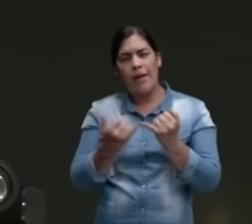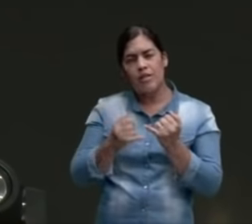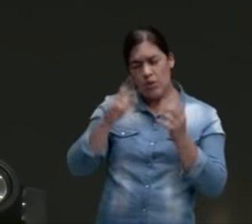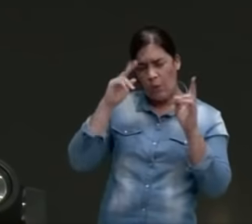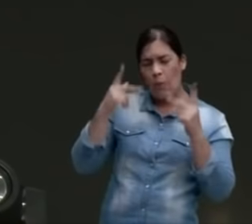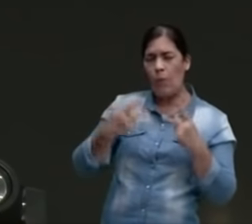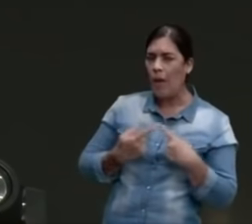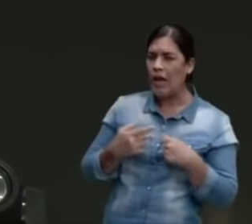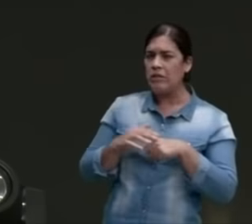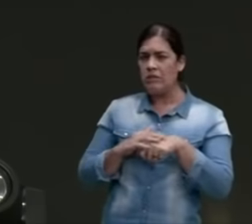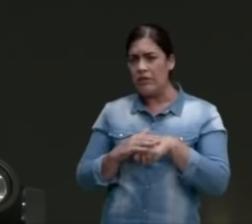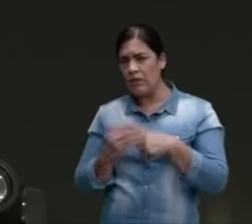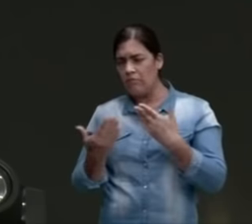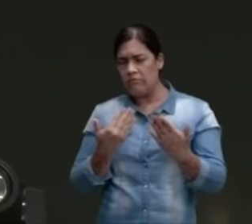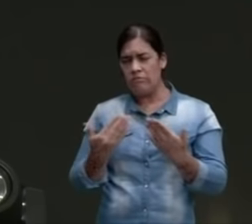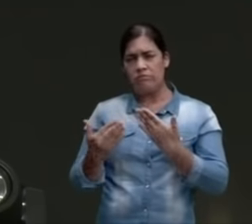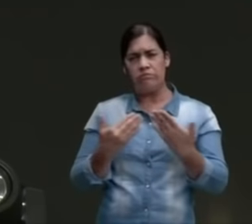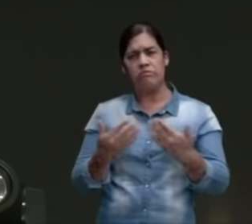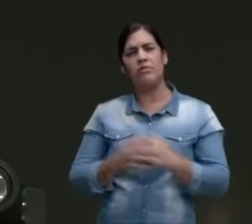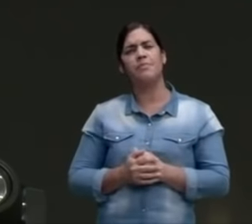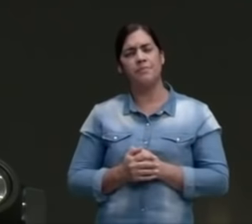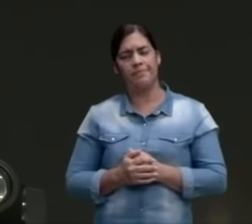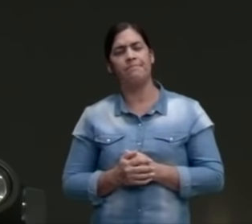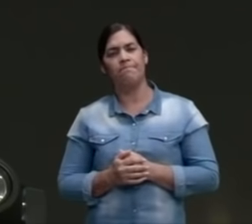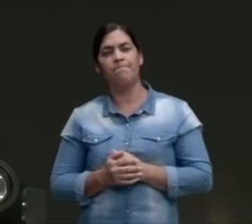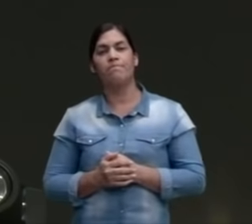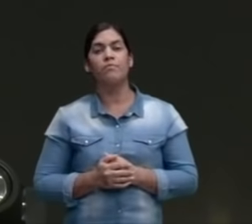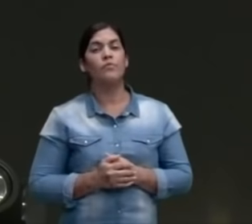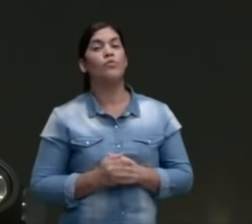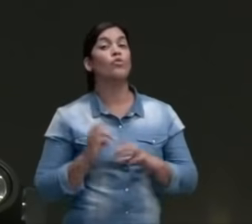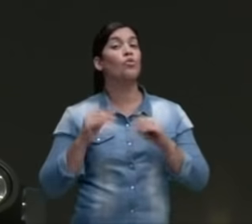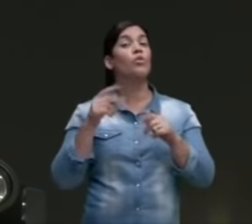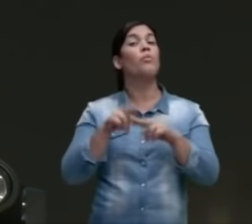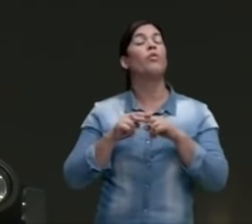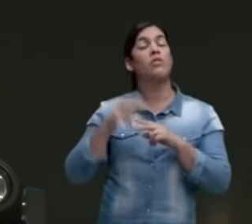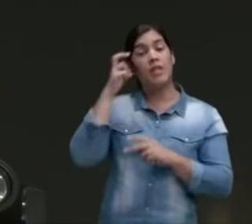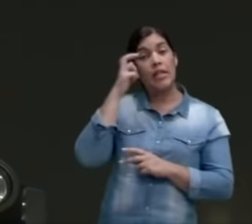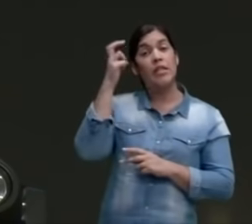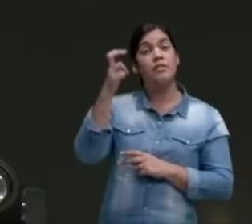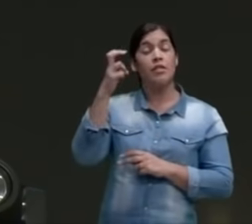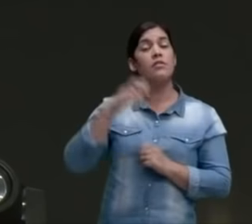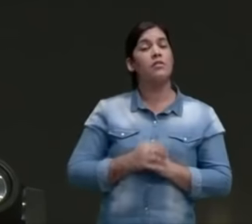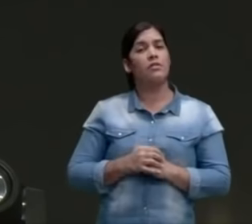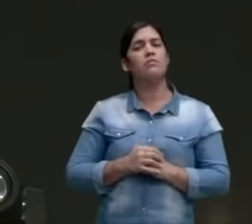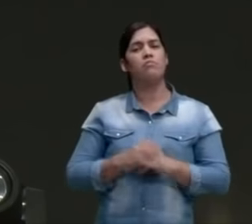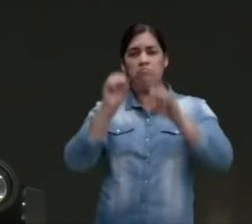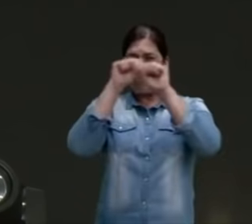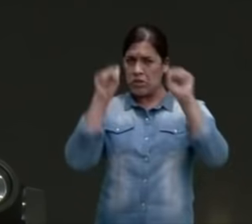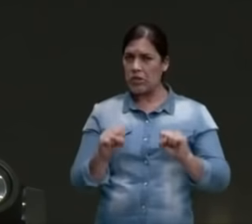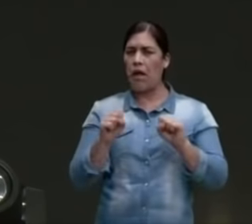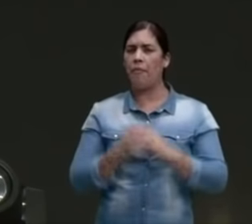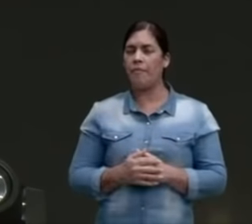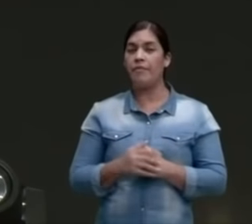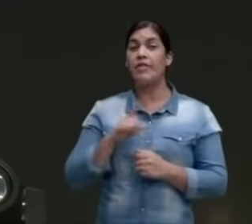humano. E tudo isso, né, por causa dessa inteligência que vai aprendendo. E tem algo novo que muita